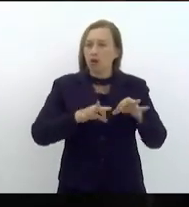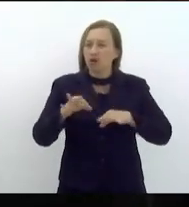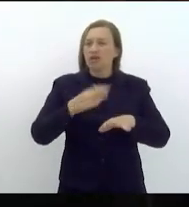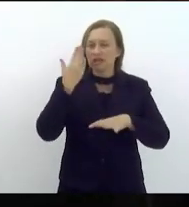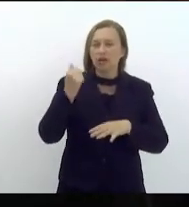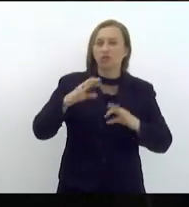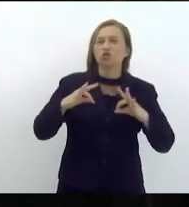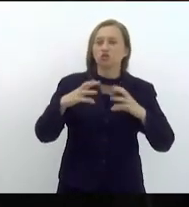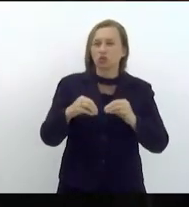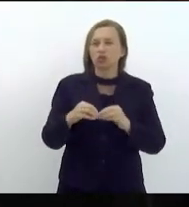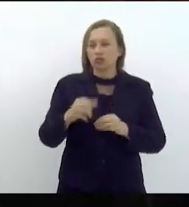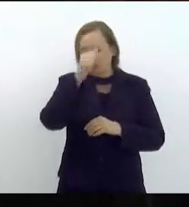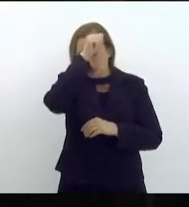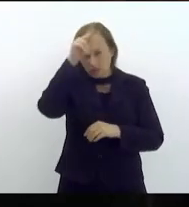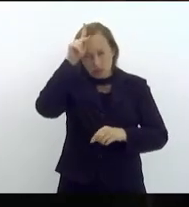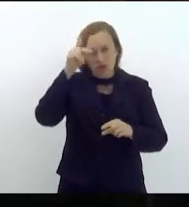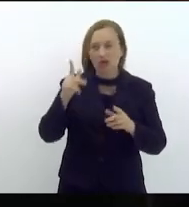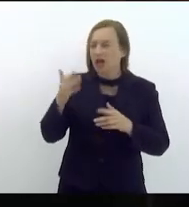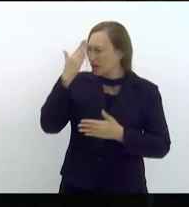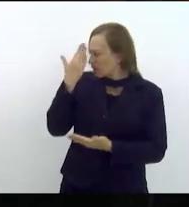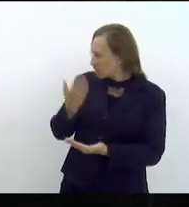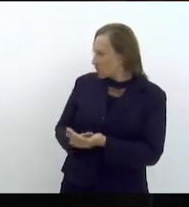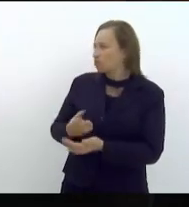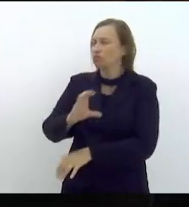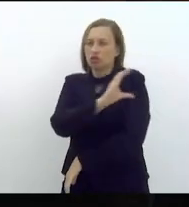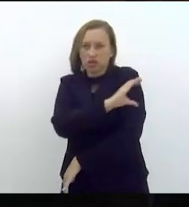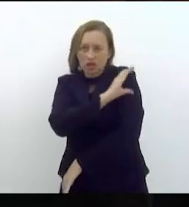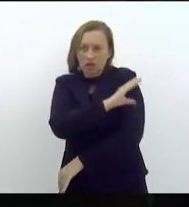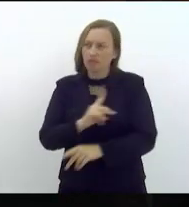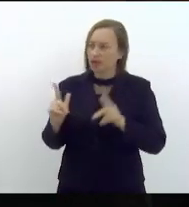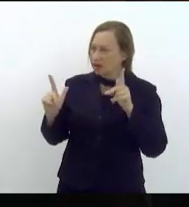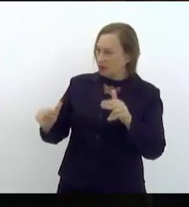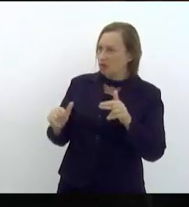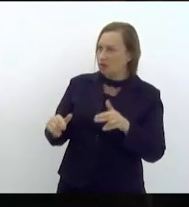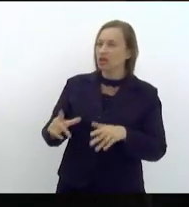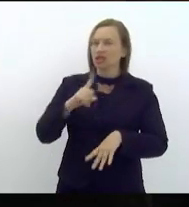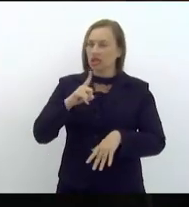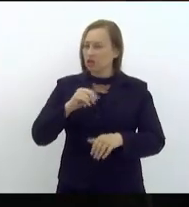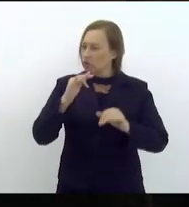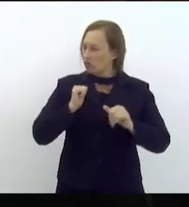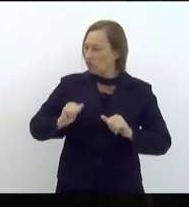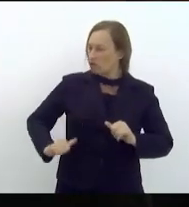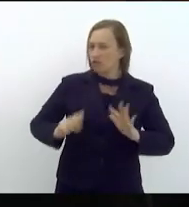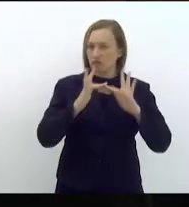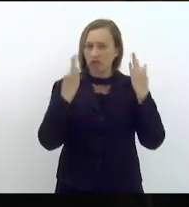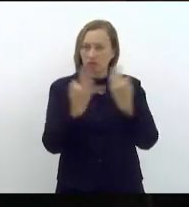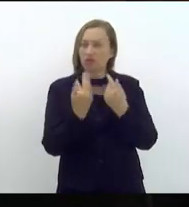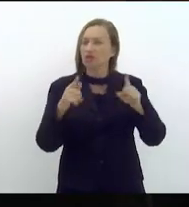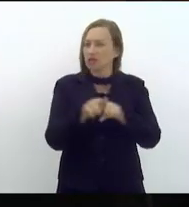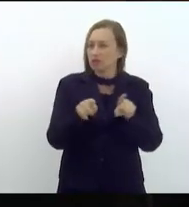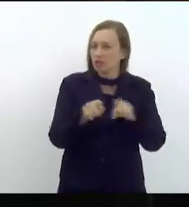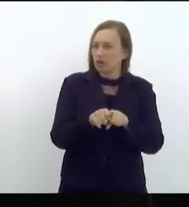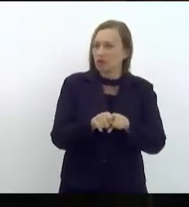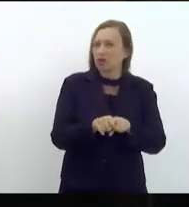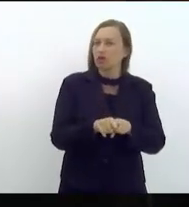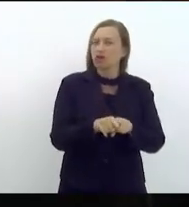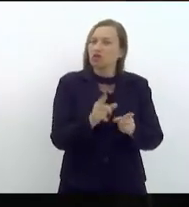prefeitura acredito que em campo seja assim também ela permite que o cara tenha o bolsa família e mais o programa municipal